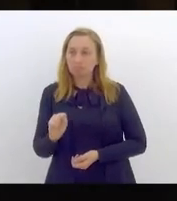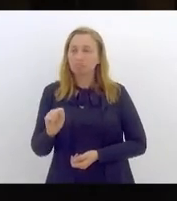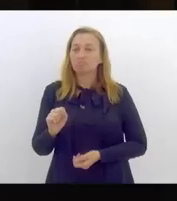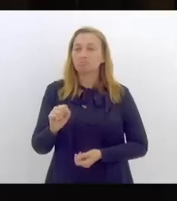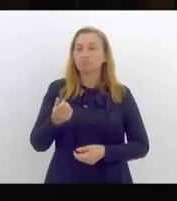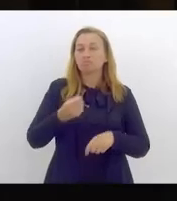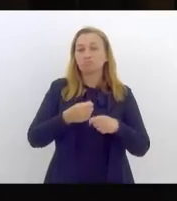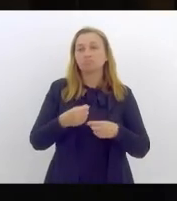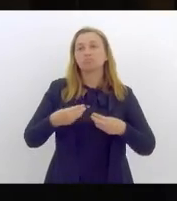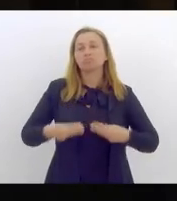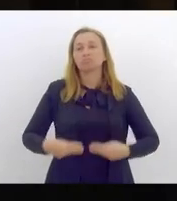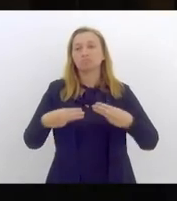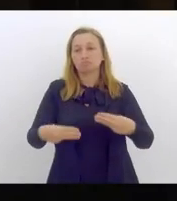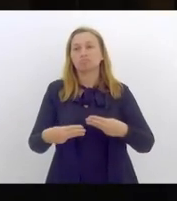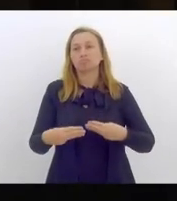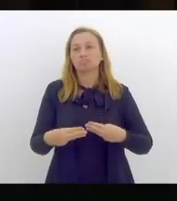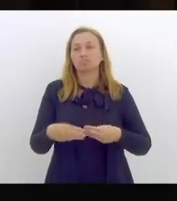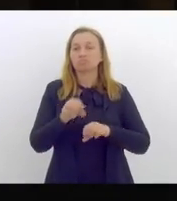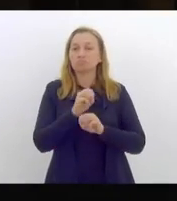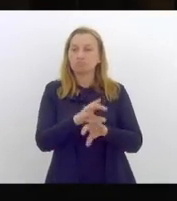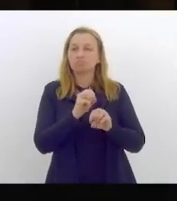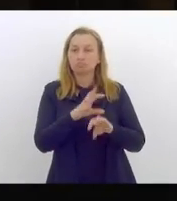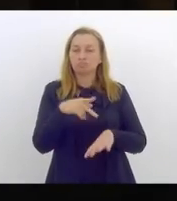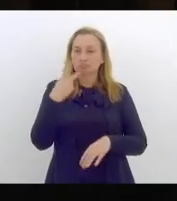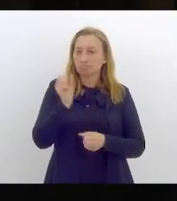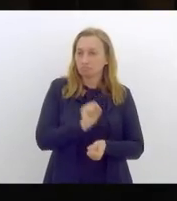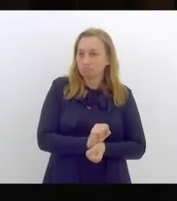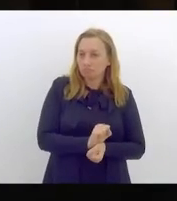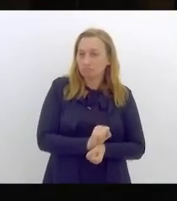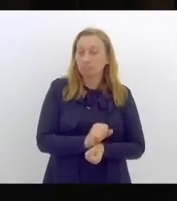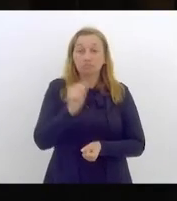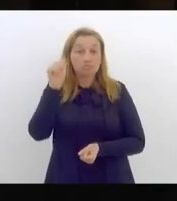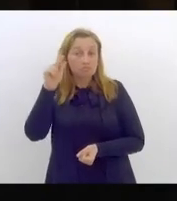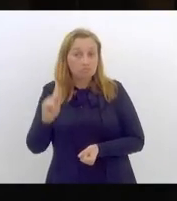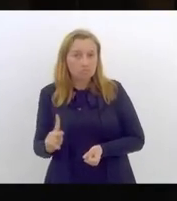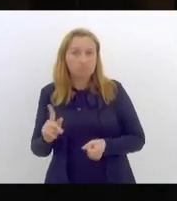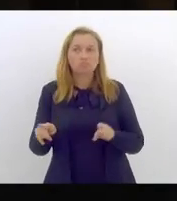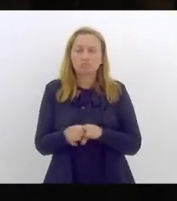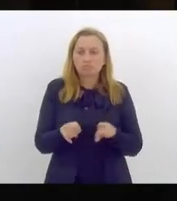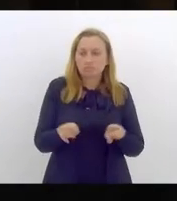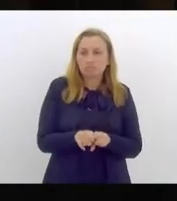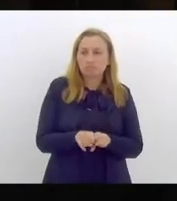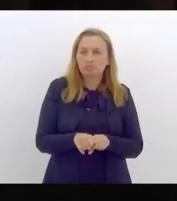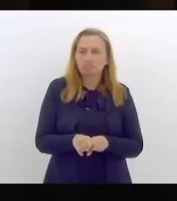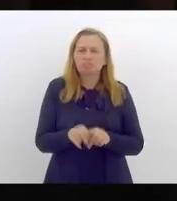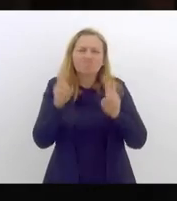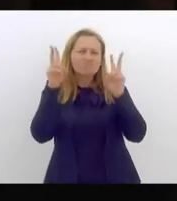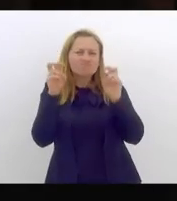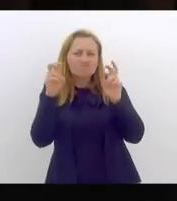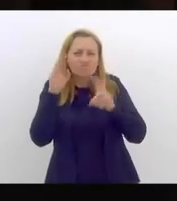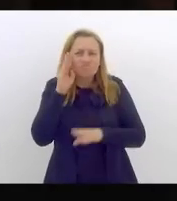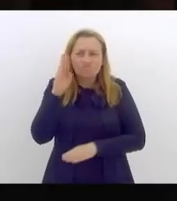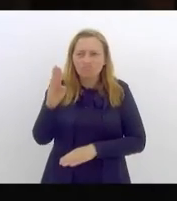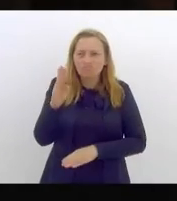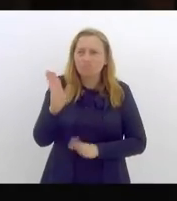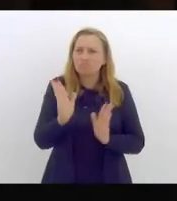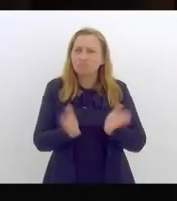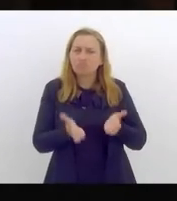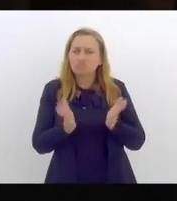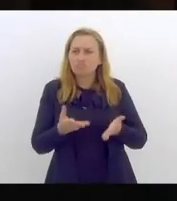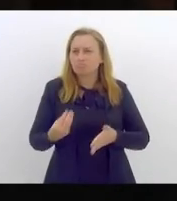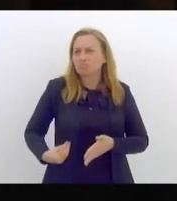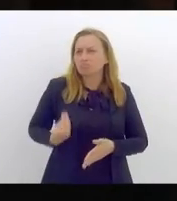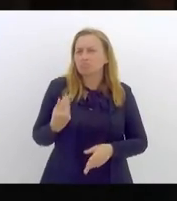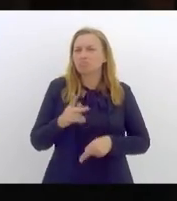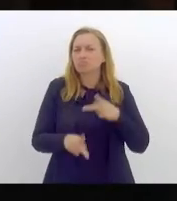Educação, falando do congelamento das aposentadorias e também colocando um tema que é central hoje na